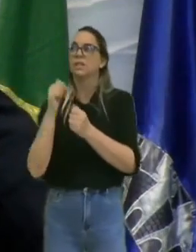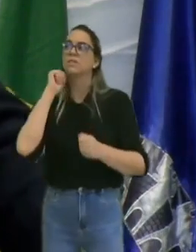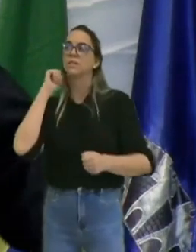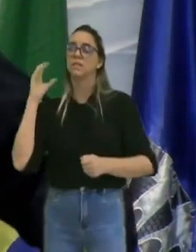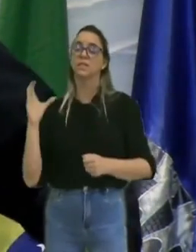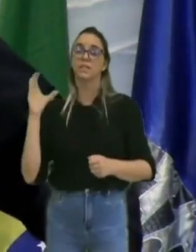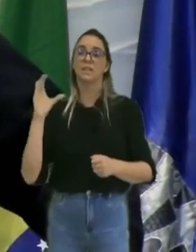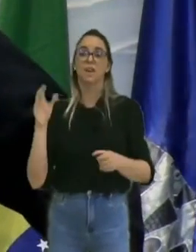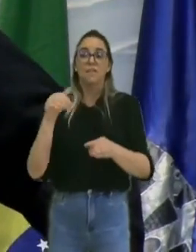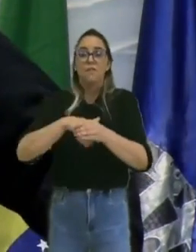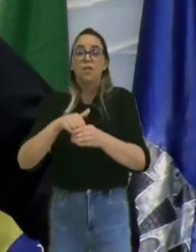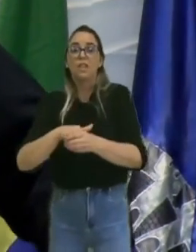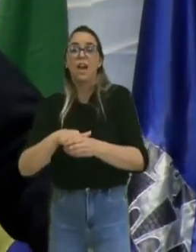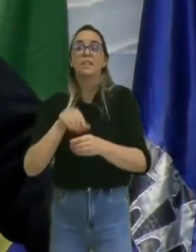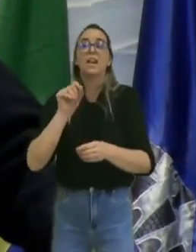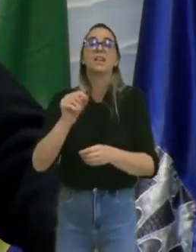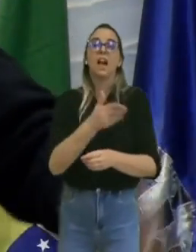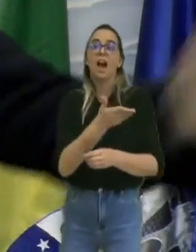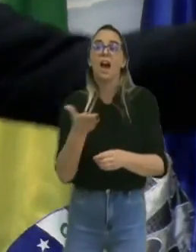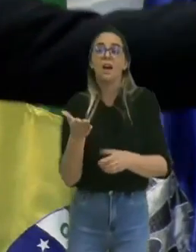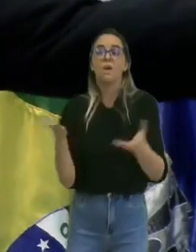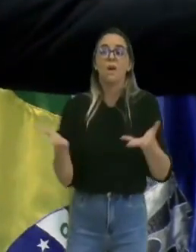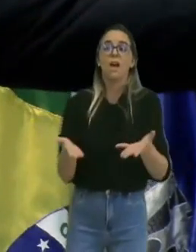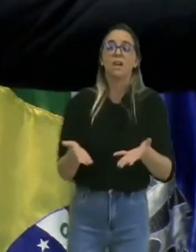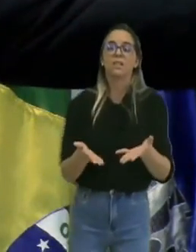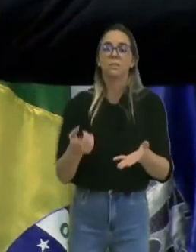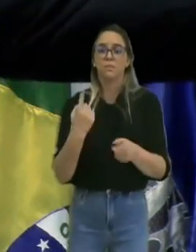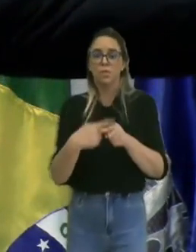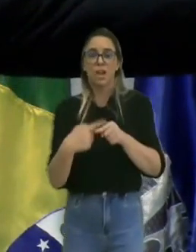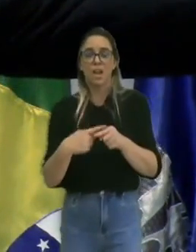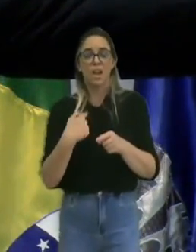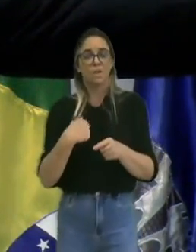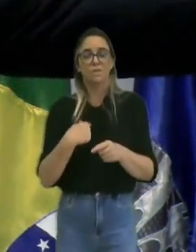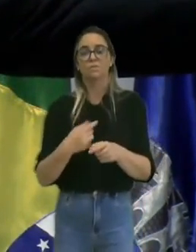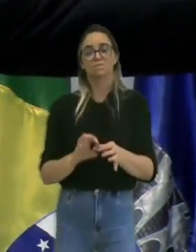vocês vão votar na ética dele agora. Porque eu fiz isso, ó.